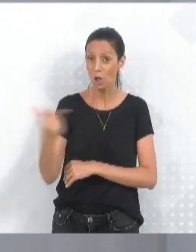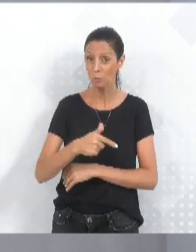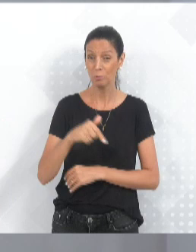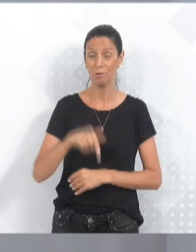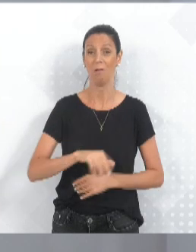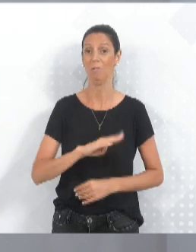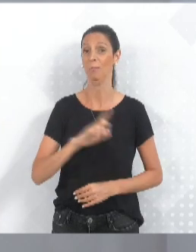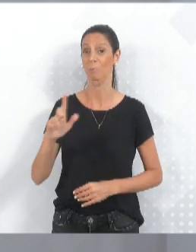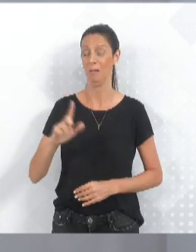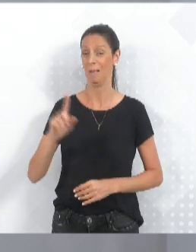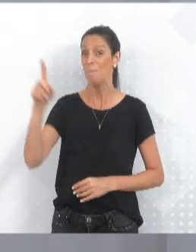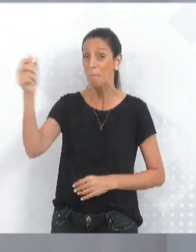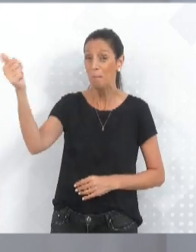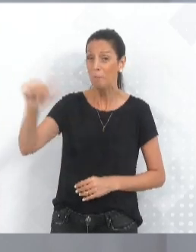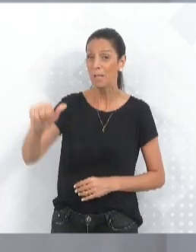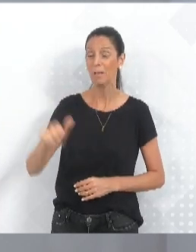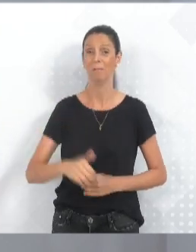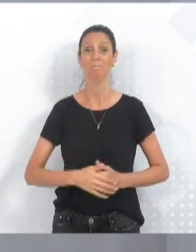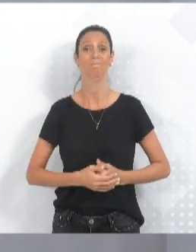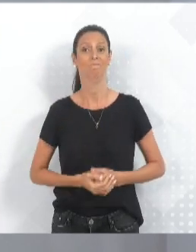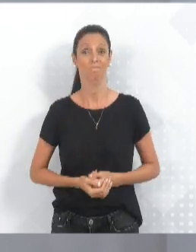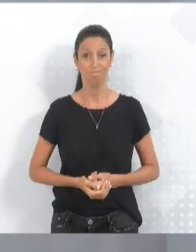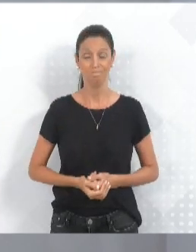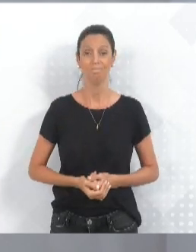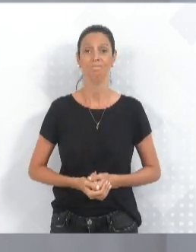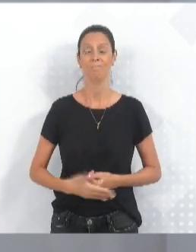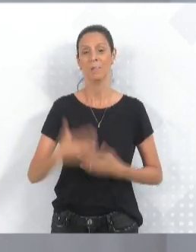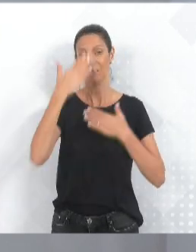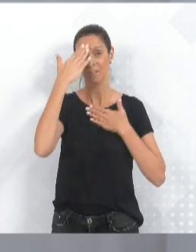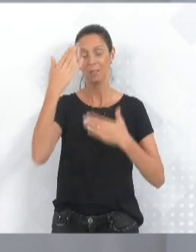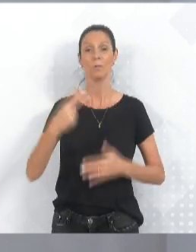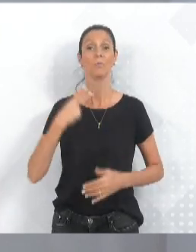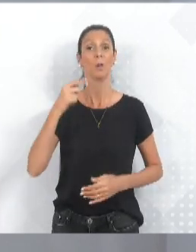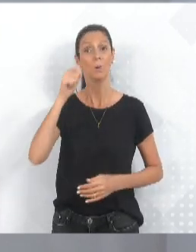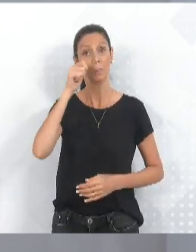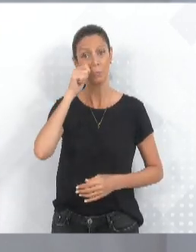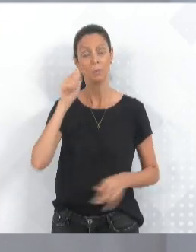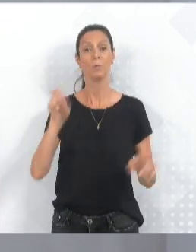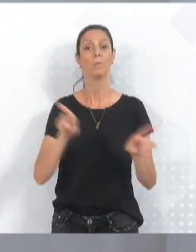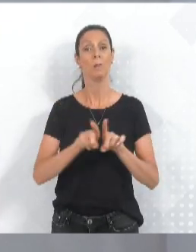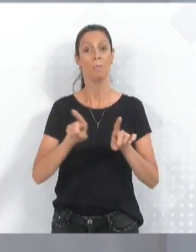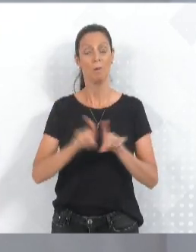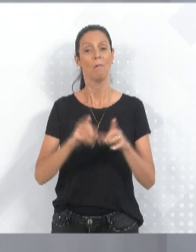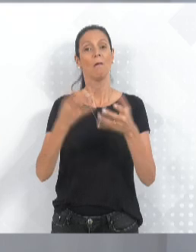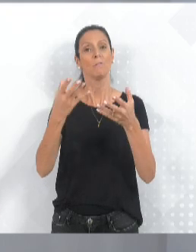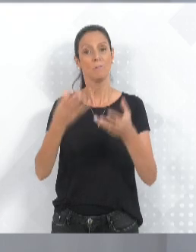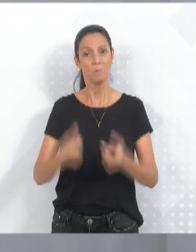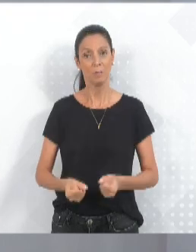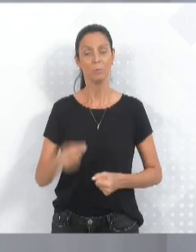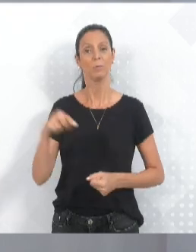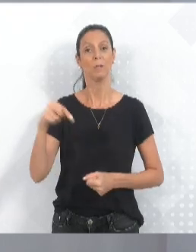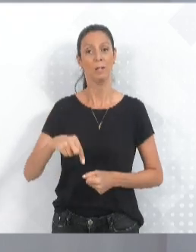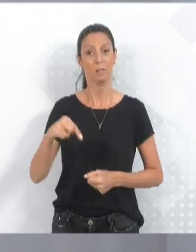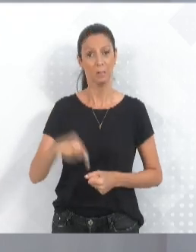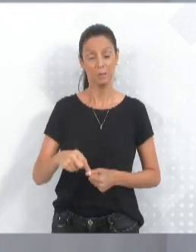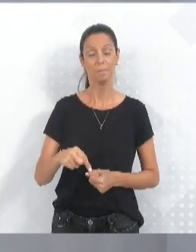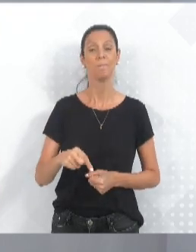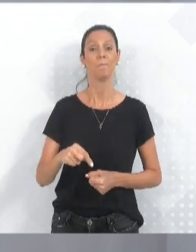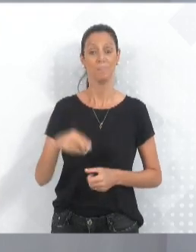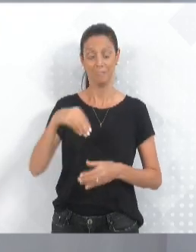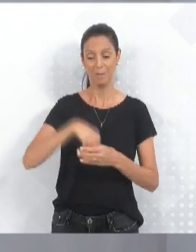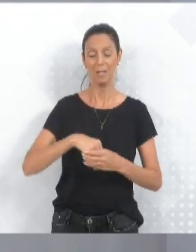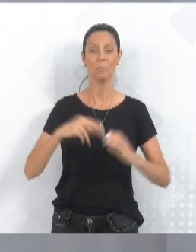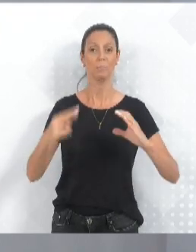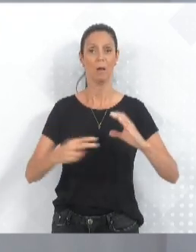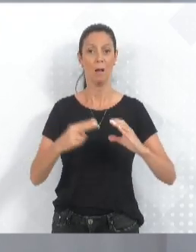Sul quero agradecer aqui Vereador Almir Vieira que disponibilizou aqui também essa casa como ponto de arrecadação assim também como